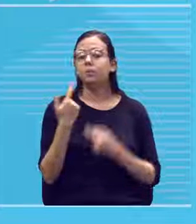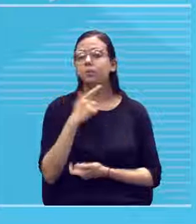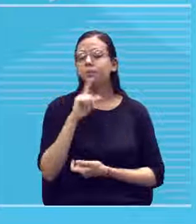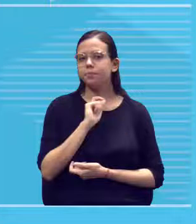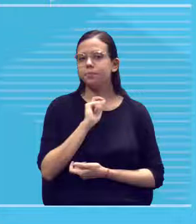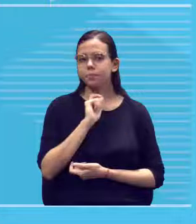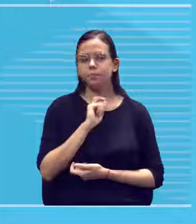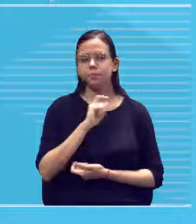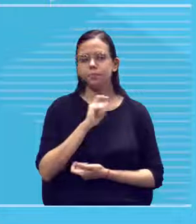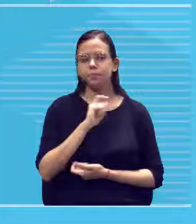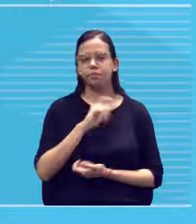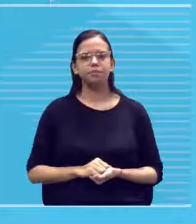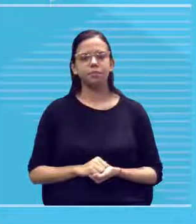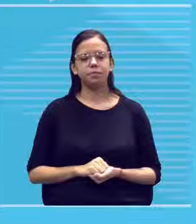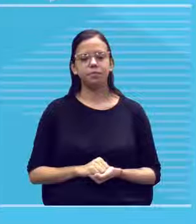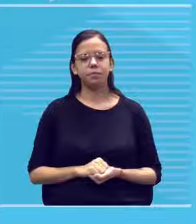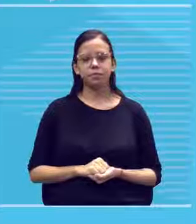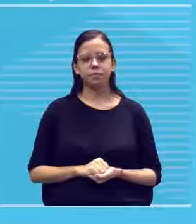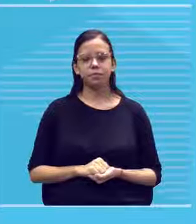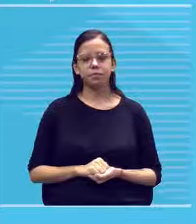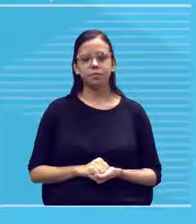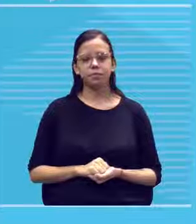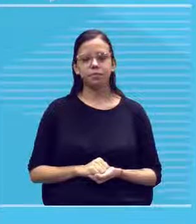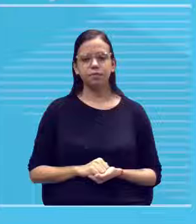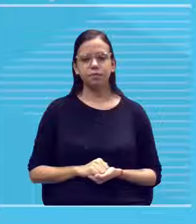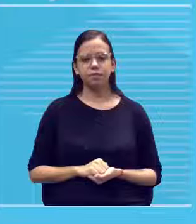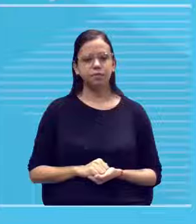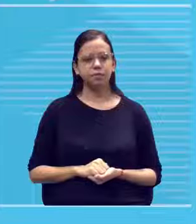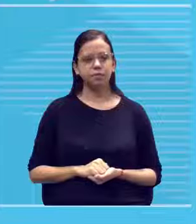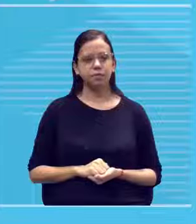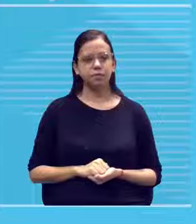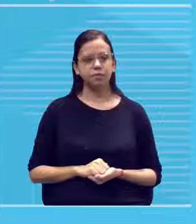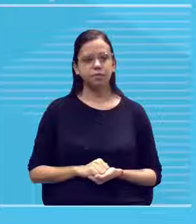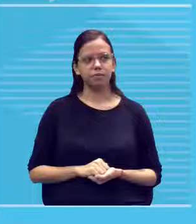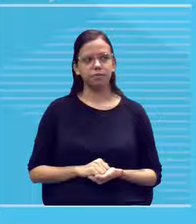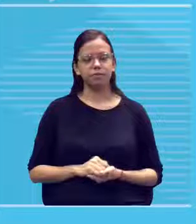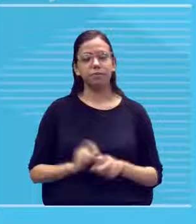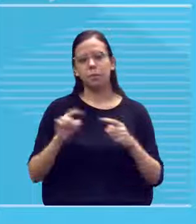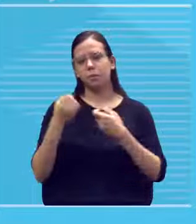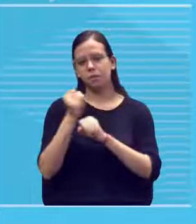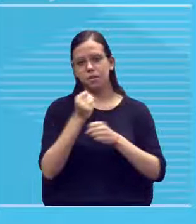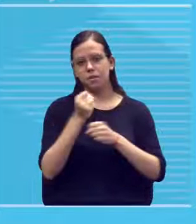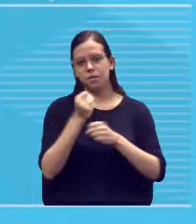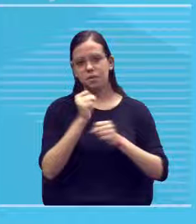e a professor ela se refere a vassoura